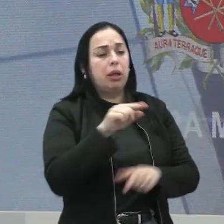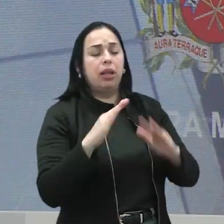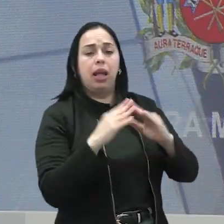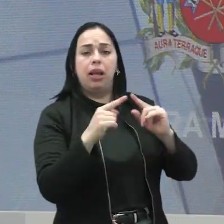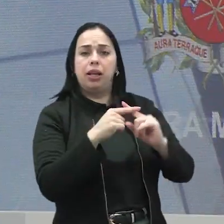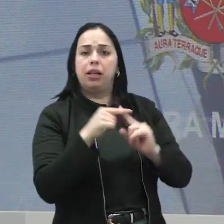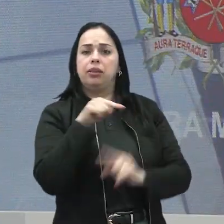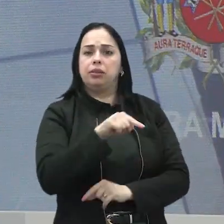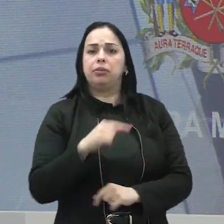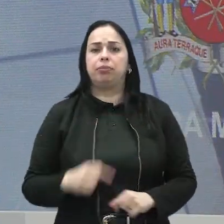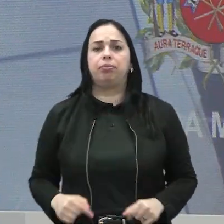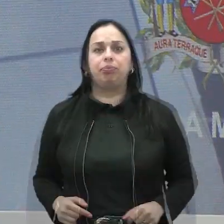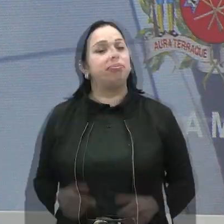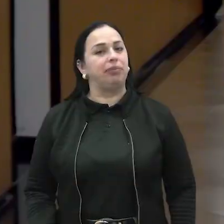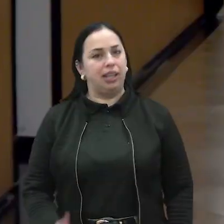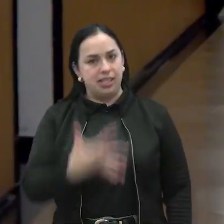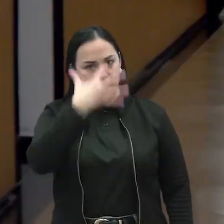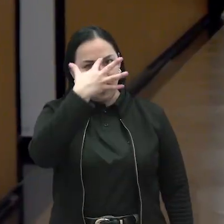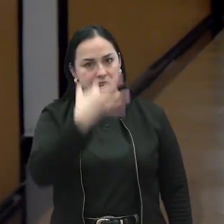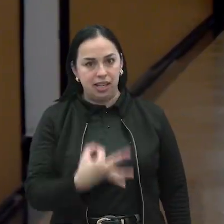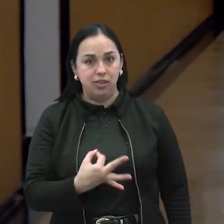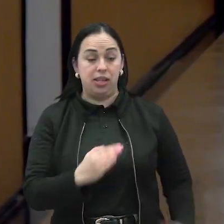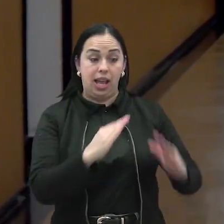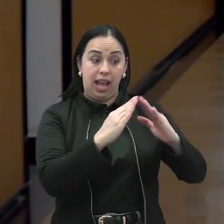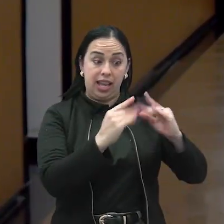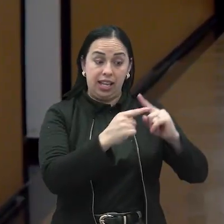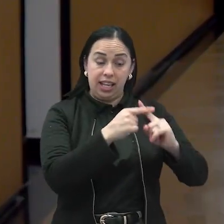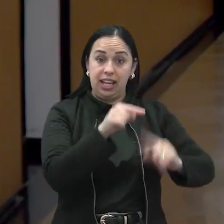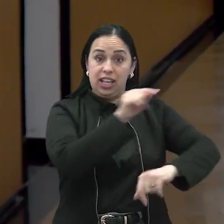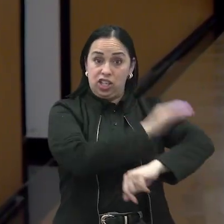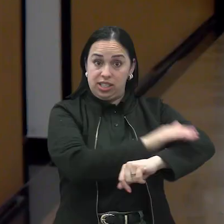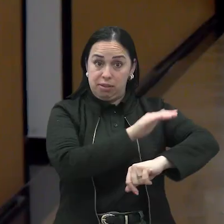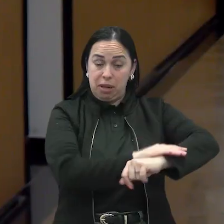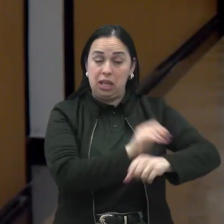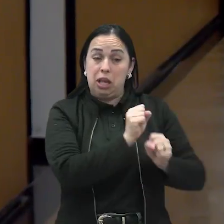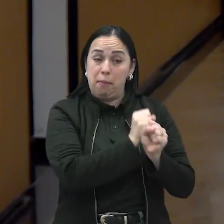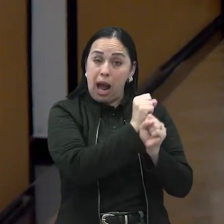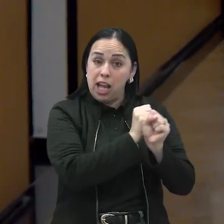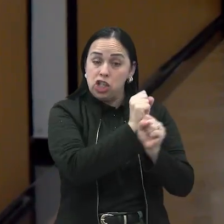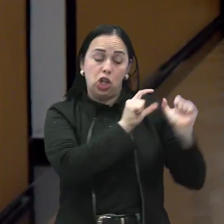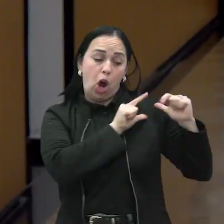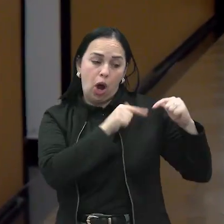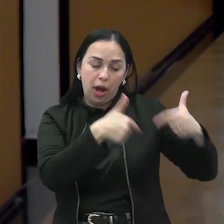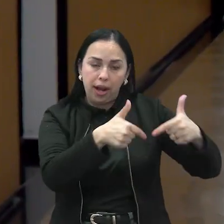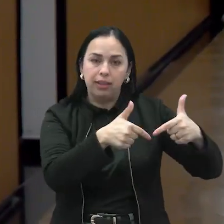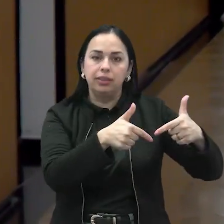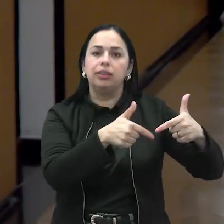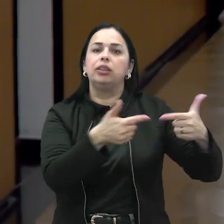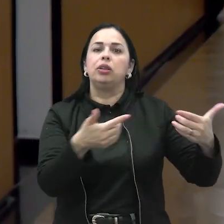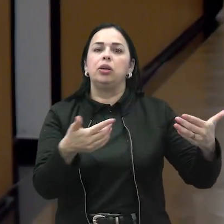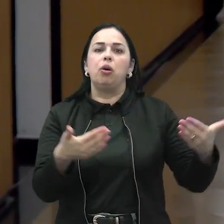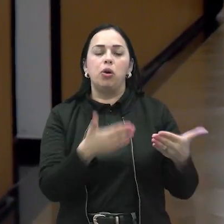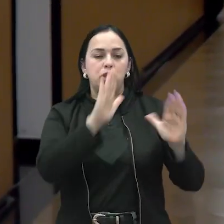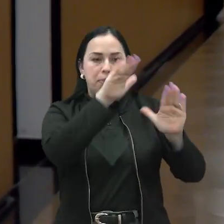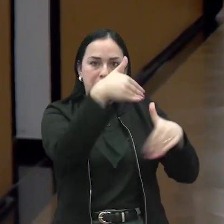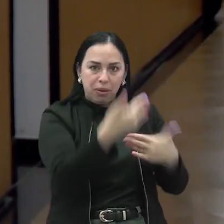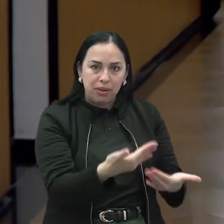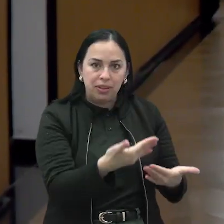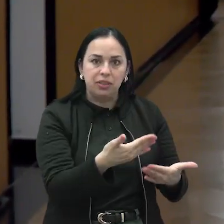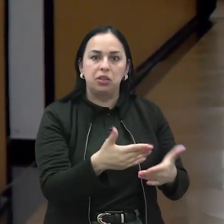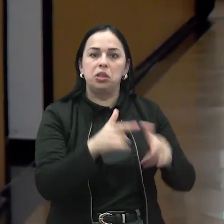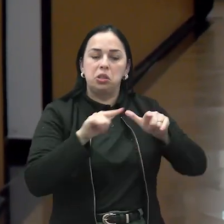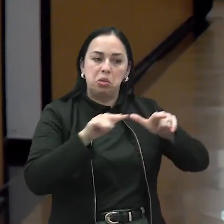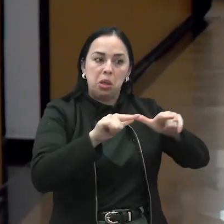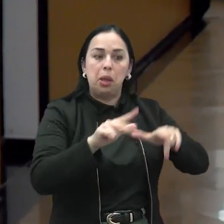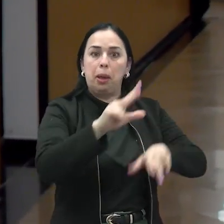da instituição na cidade. Certamente a Assembleia de Deus é uma igreja histórica, uma igreja centenária. A Assembleia de Deus Missão hoje sendo homenageada aqui